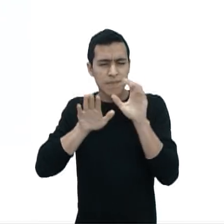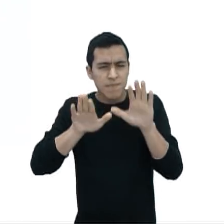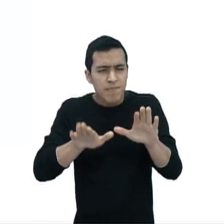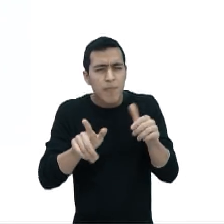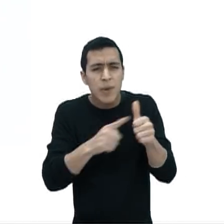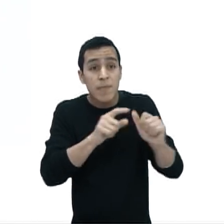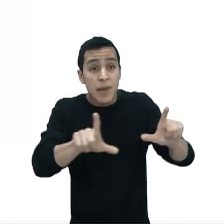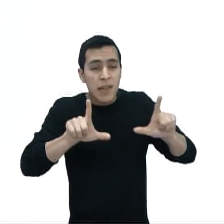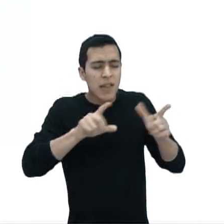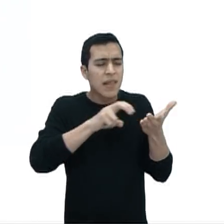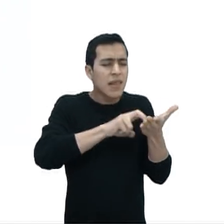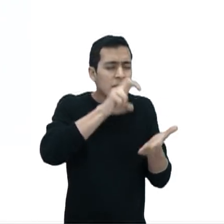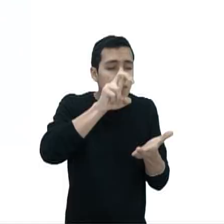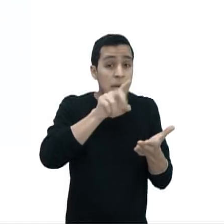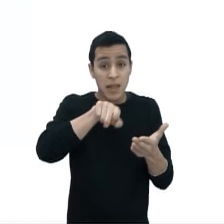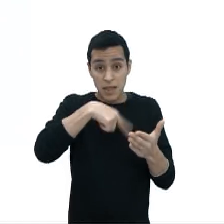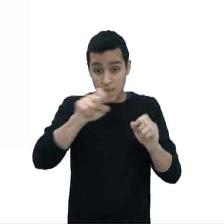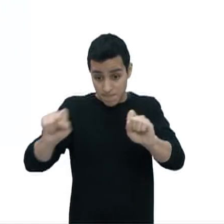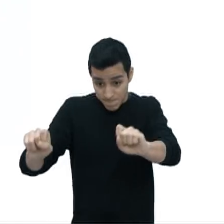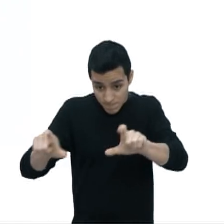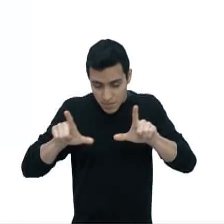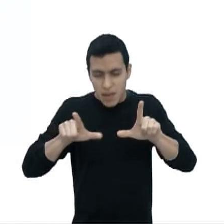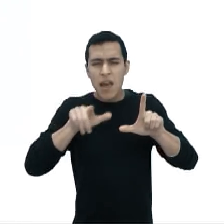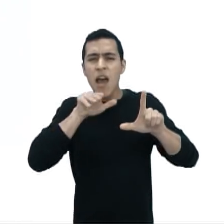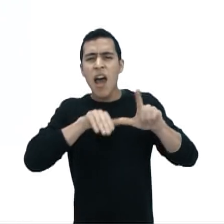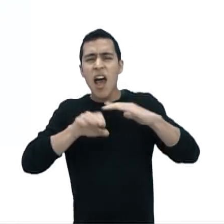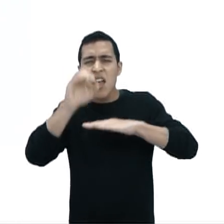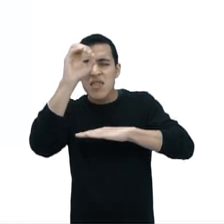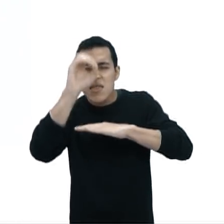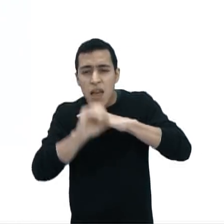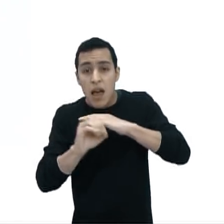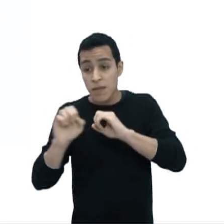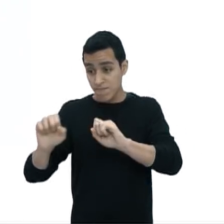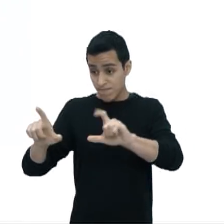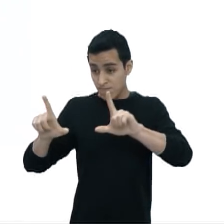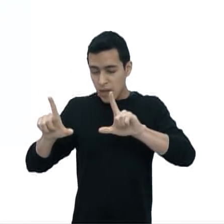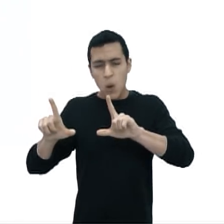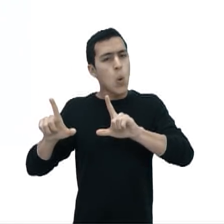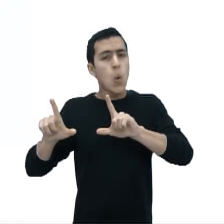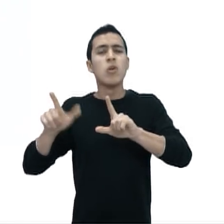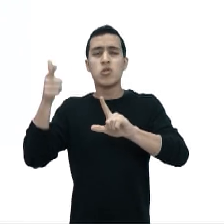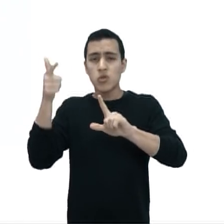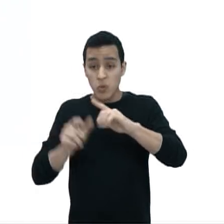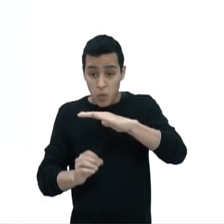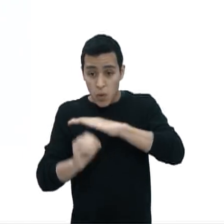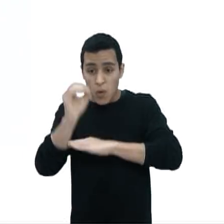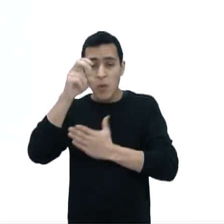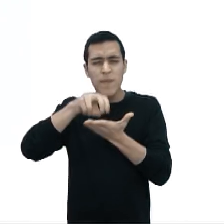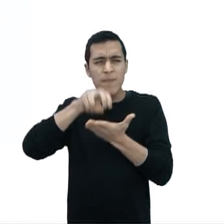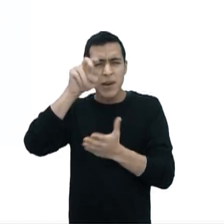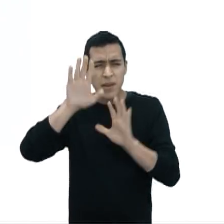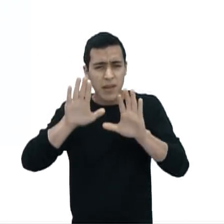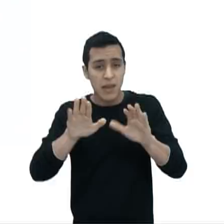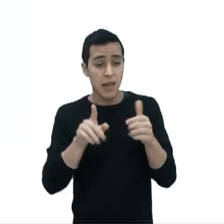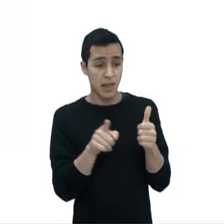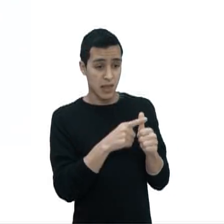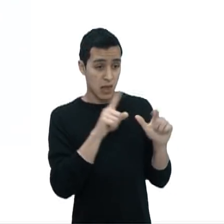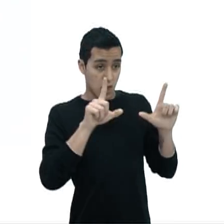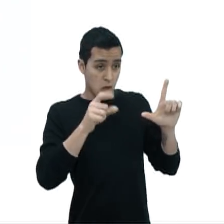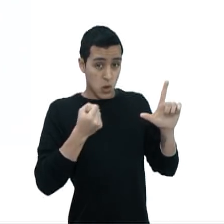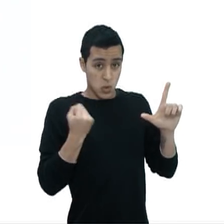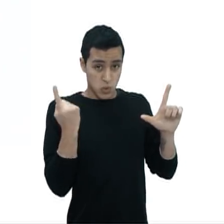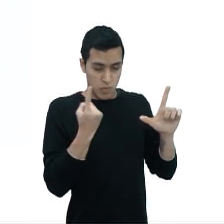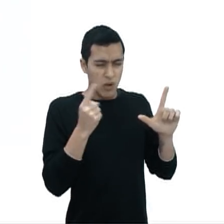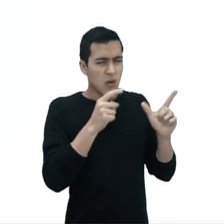manhã, depois outra ao final da tarde e uma terceira novamente pela manhã. Cena 1. Passa-se de